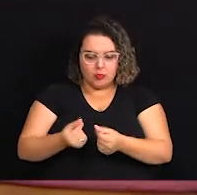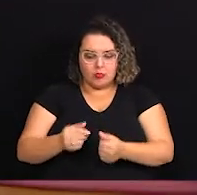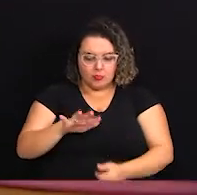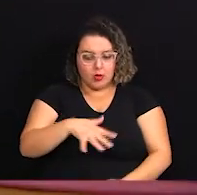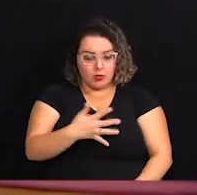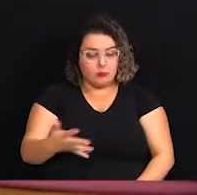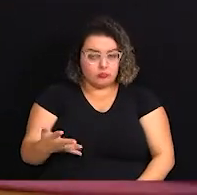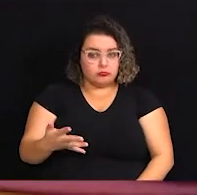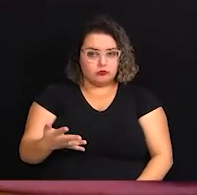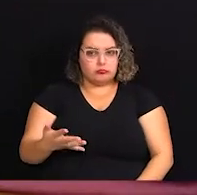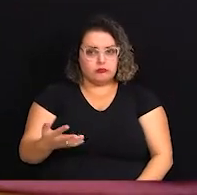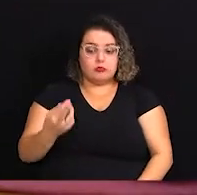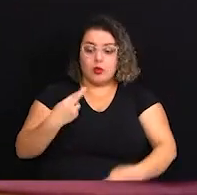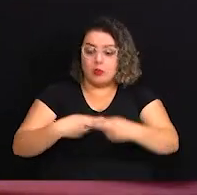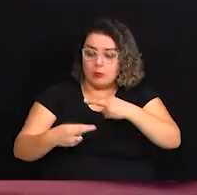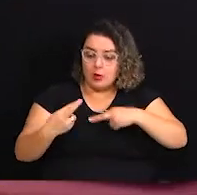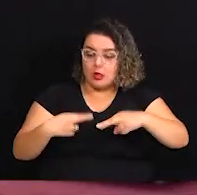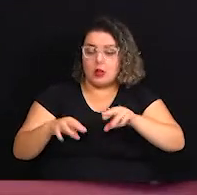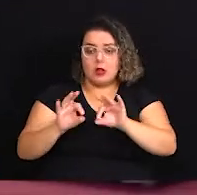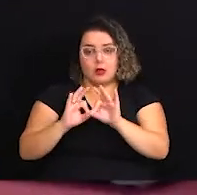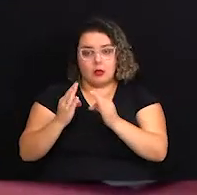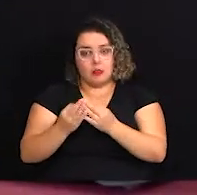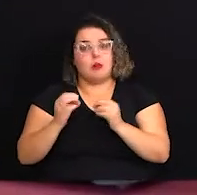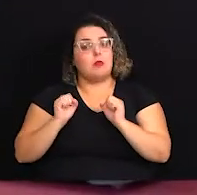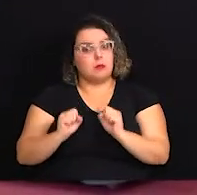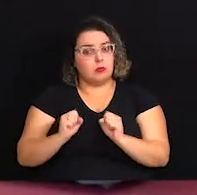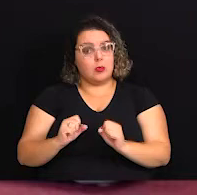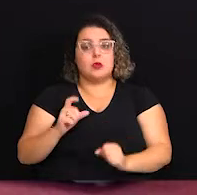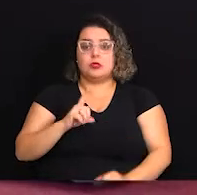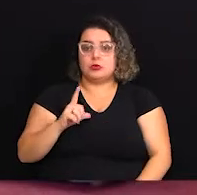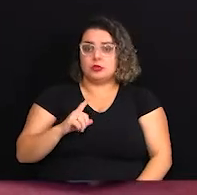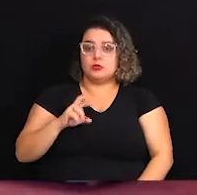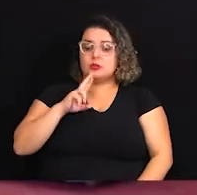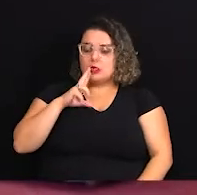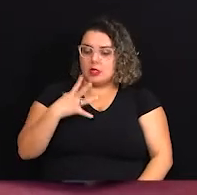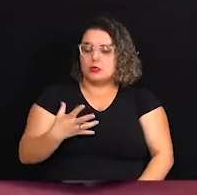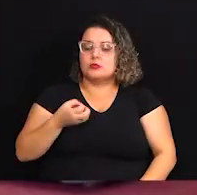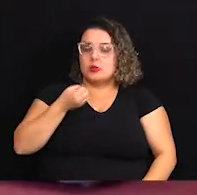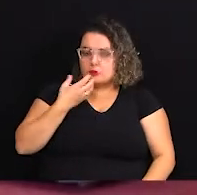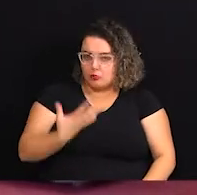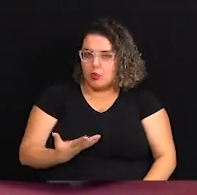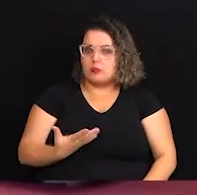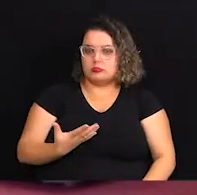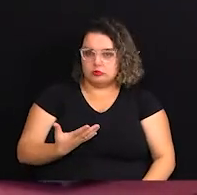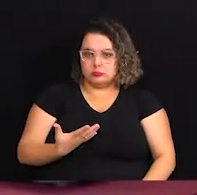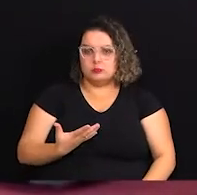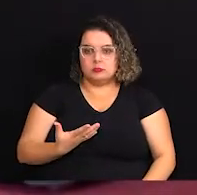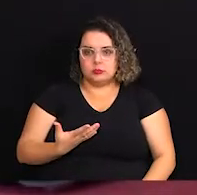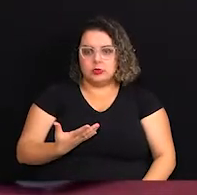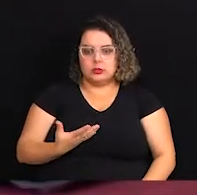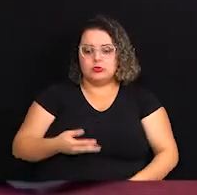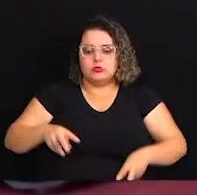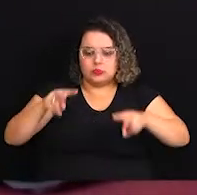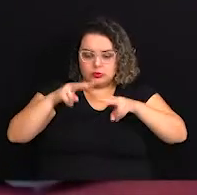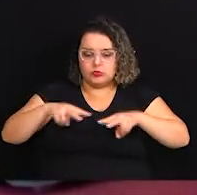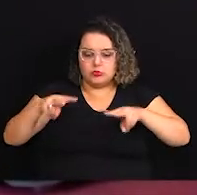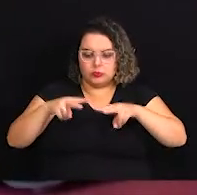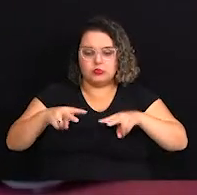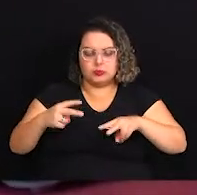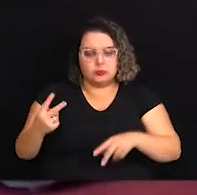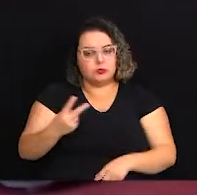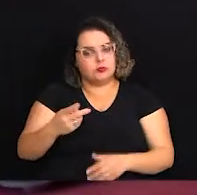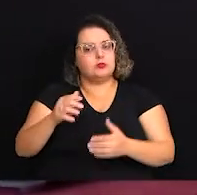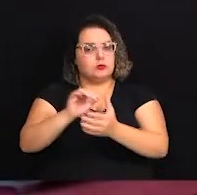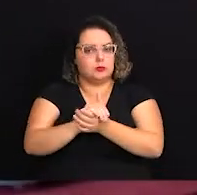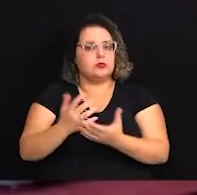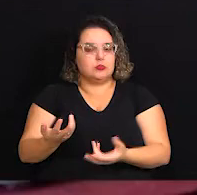orçamentário, uma relação familiar que pode trazer bons resultados também do ponto de vista conjugal, do ponto de